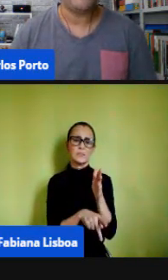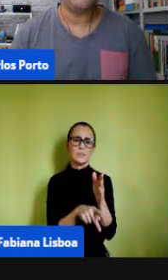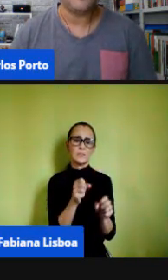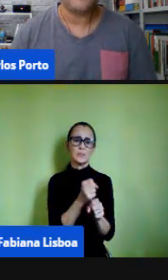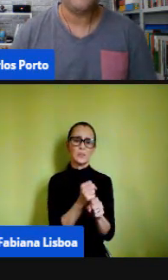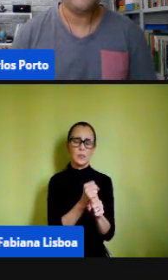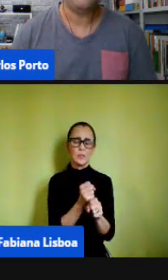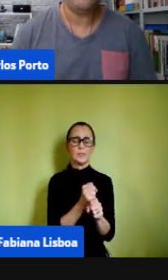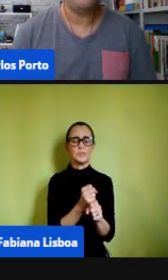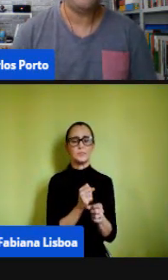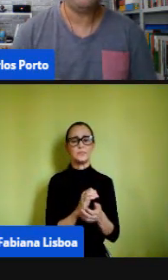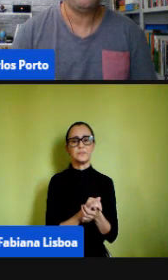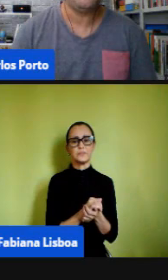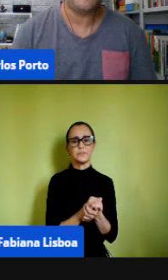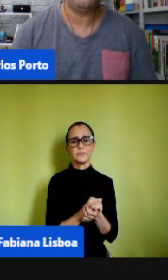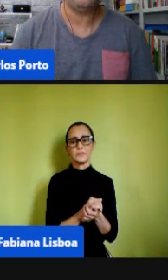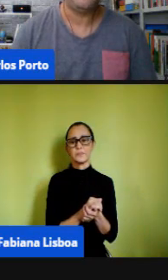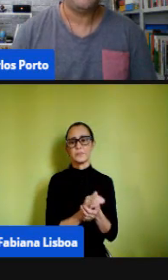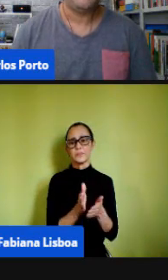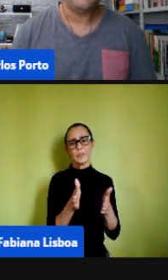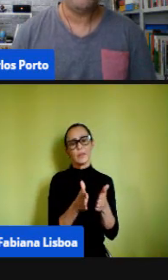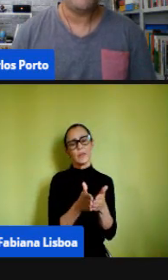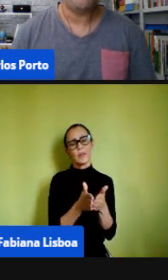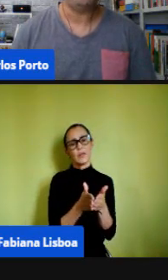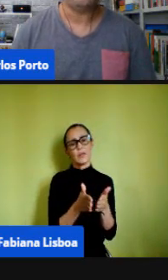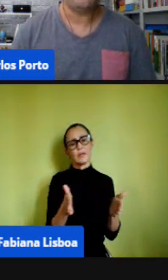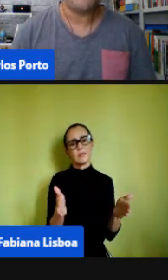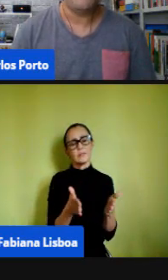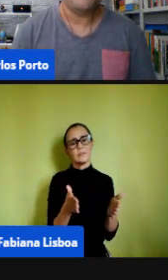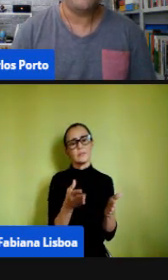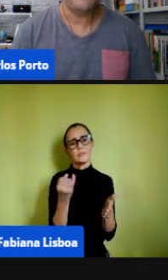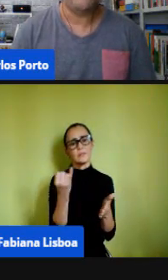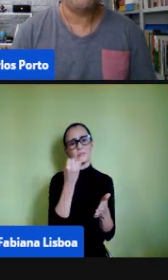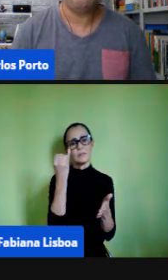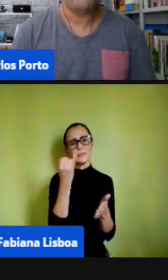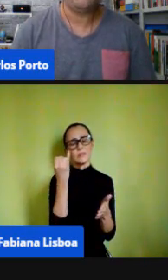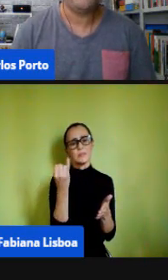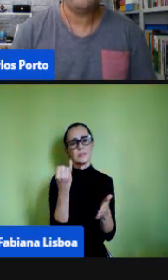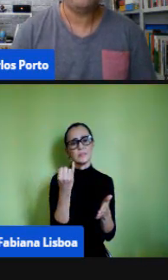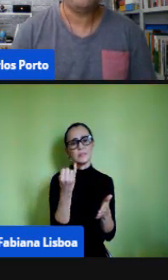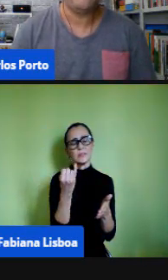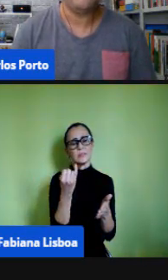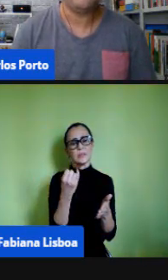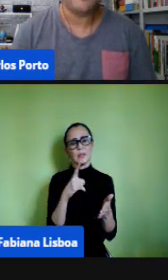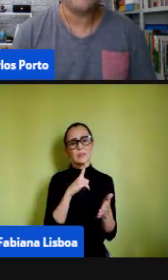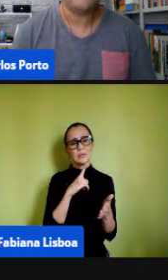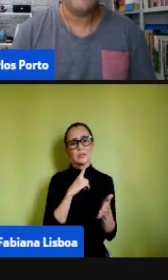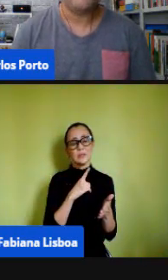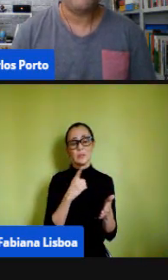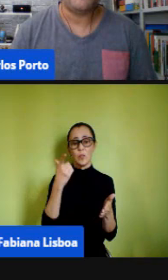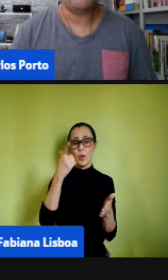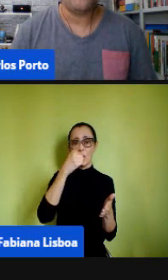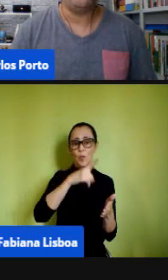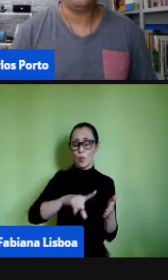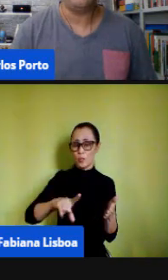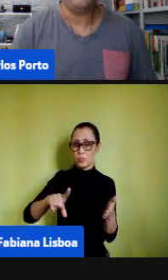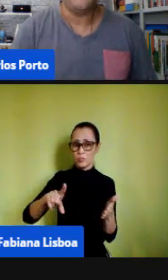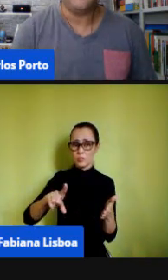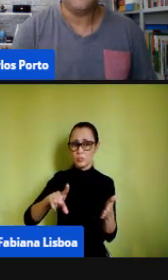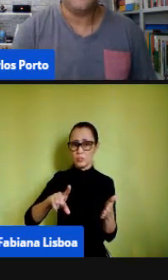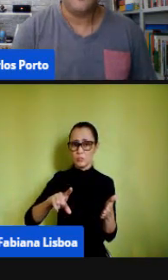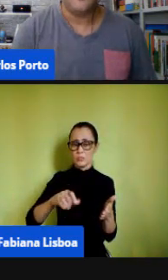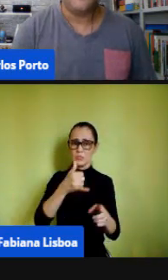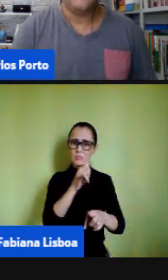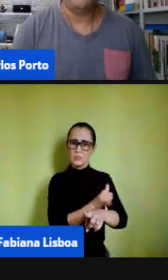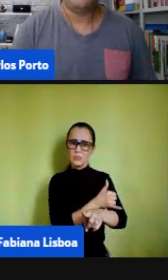de ressaltar que esse momento de diálogo é uma outra ferramenta que nós podemos utilizar para